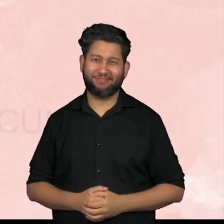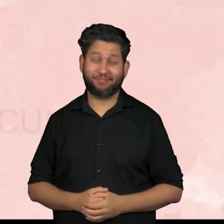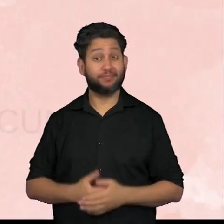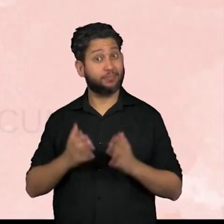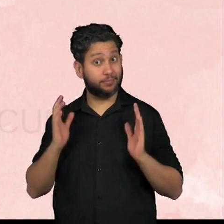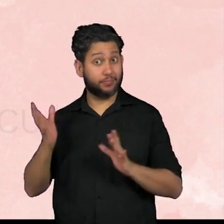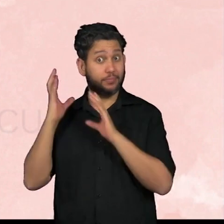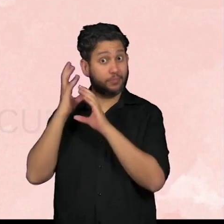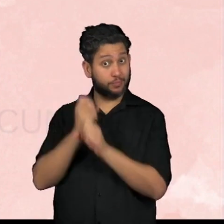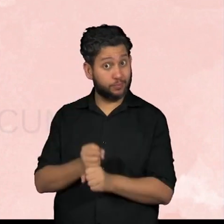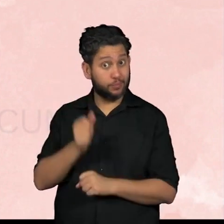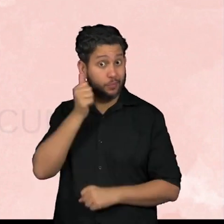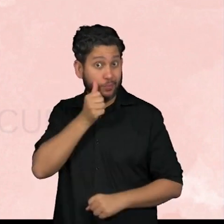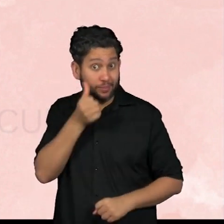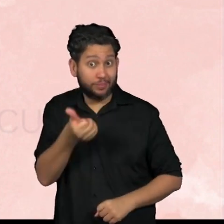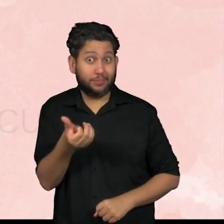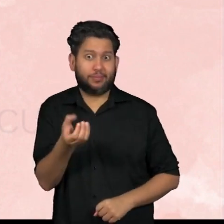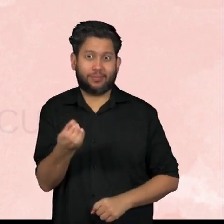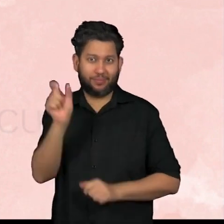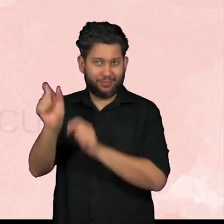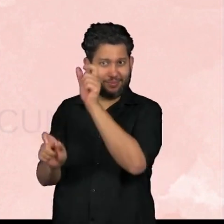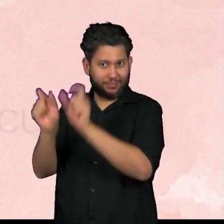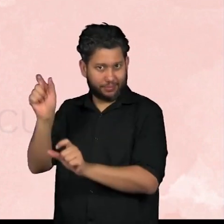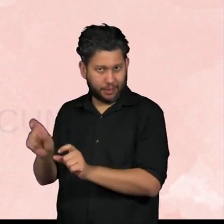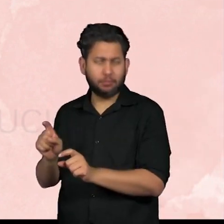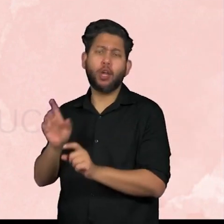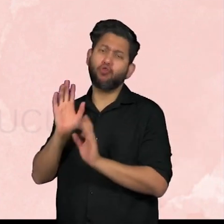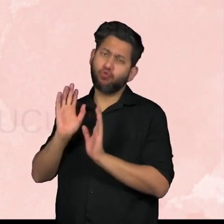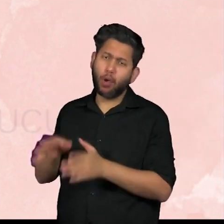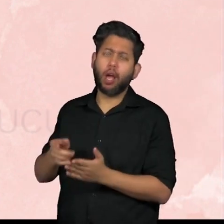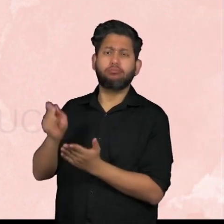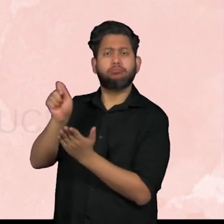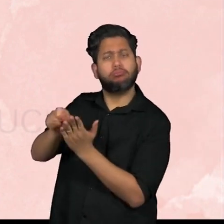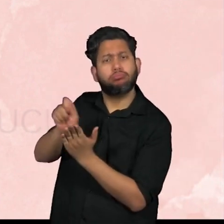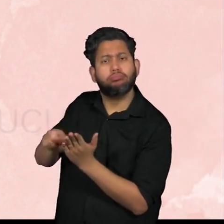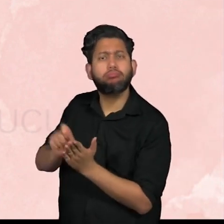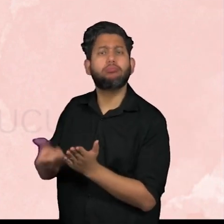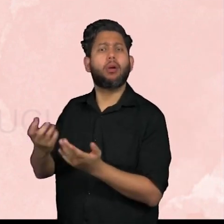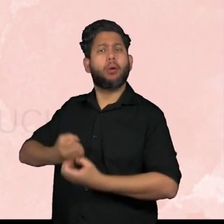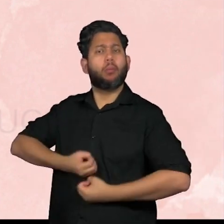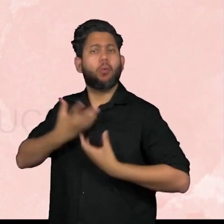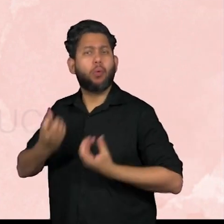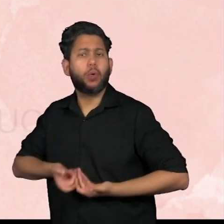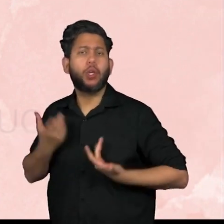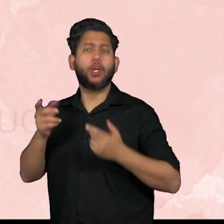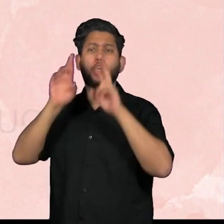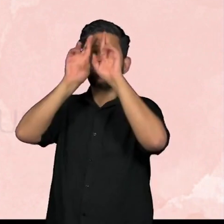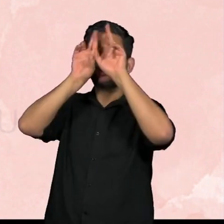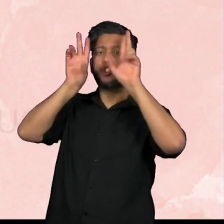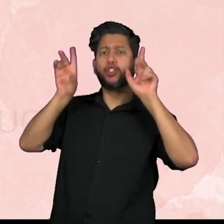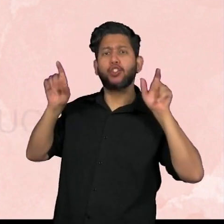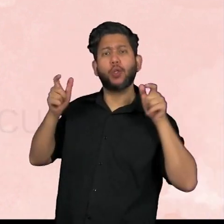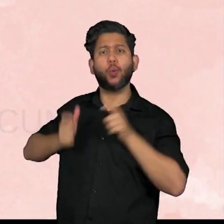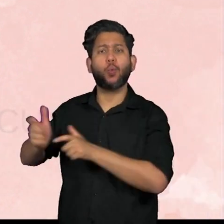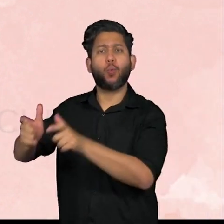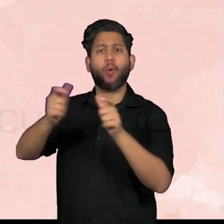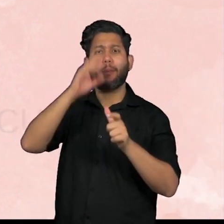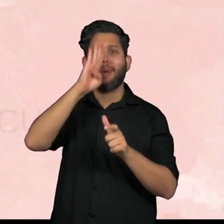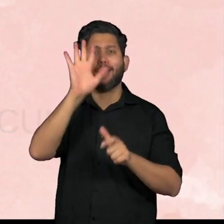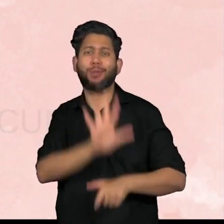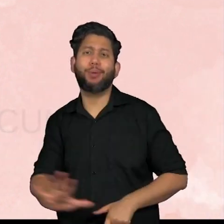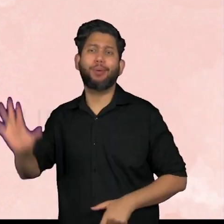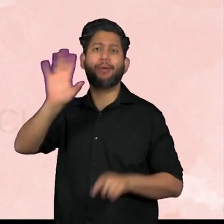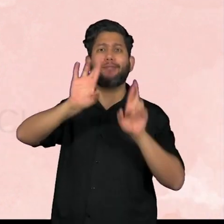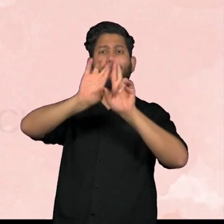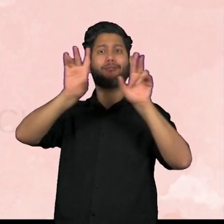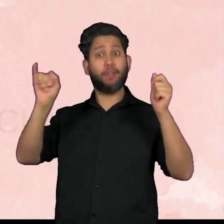Mais de 60 mulheres indígenas, poetas e escritoras de diferentes etnias e regiões do Brasil narram as histórias de